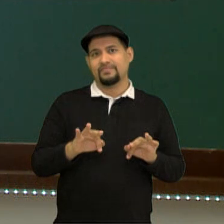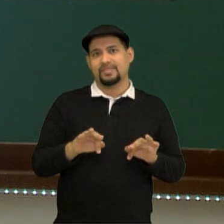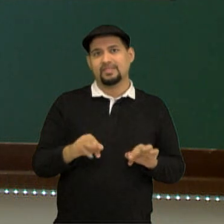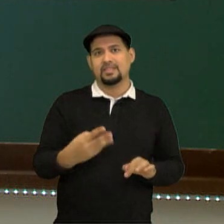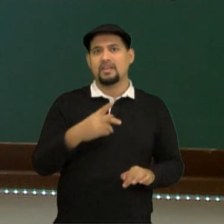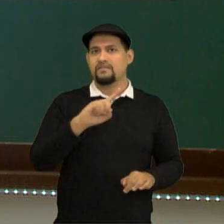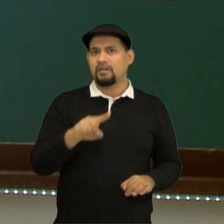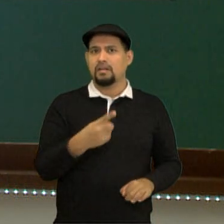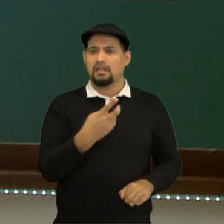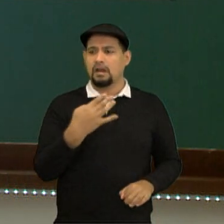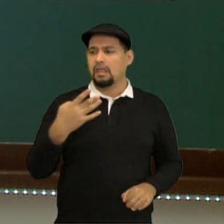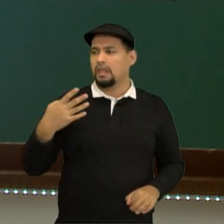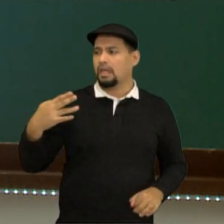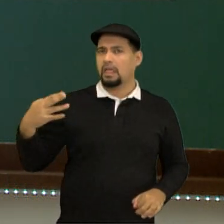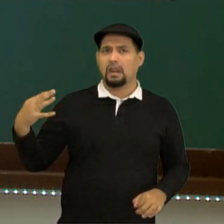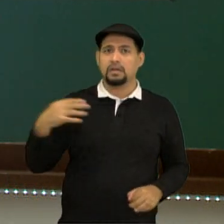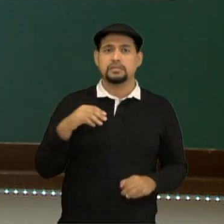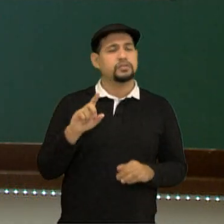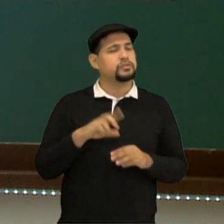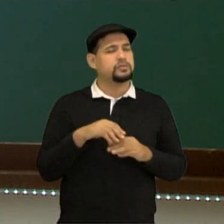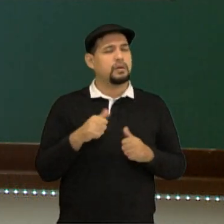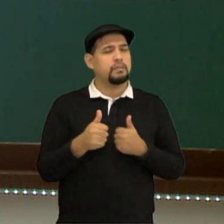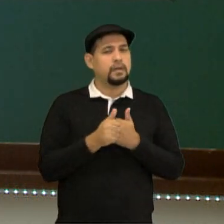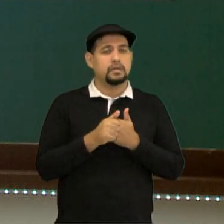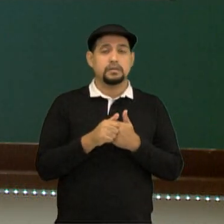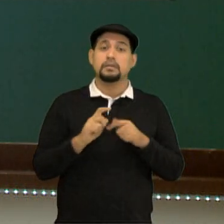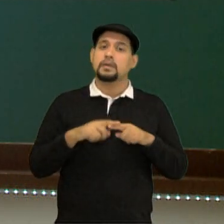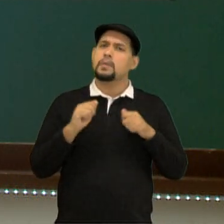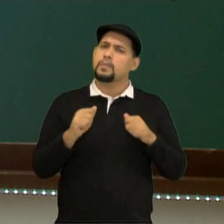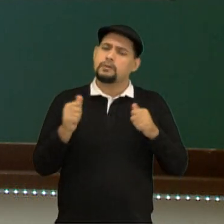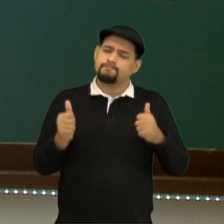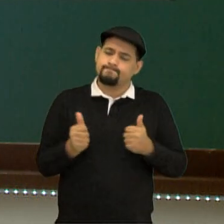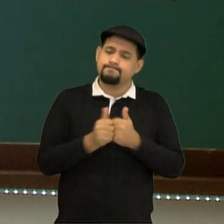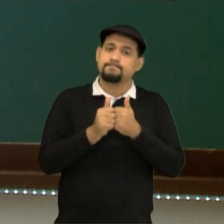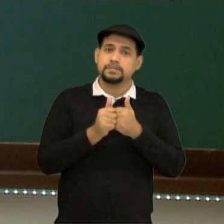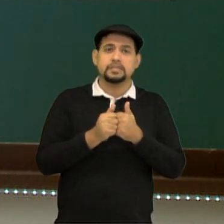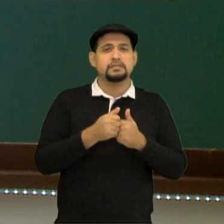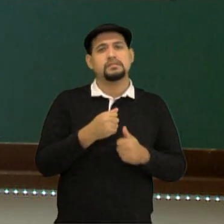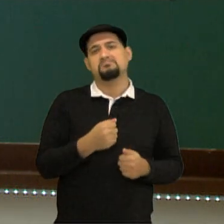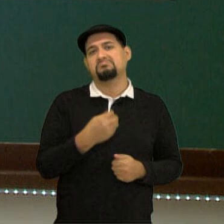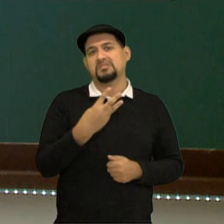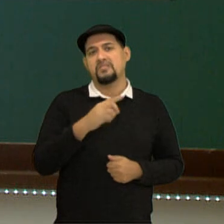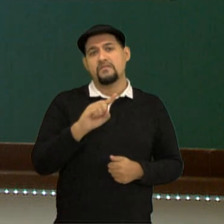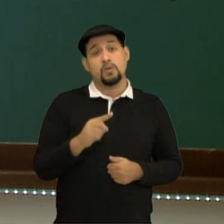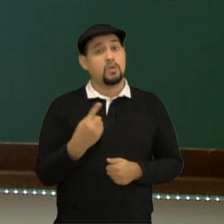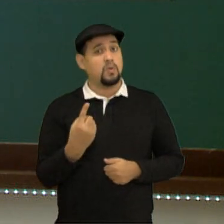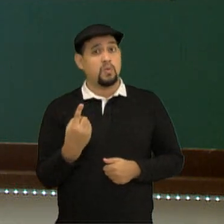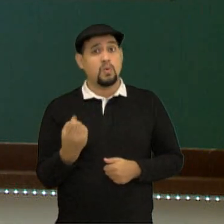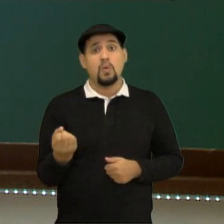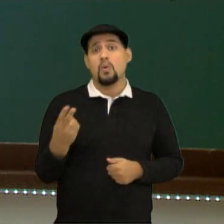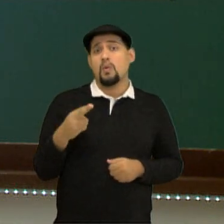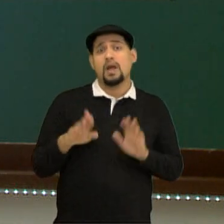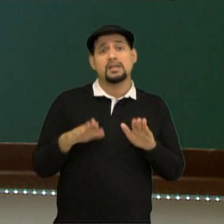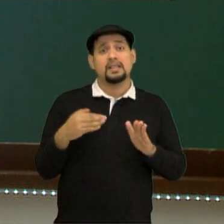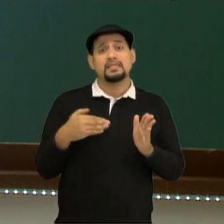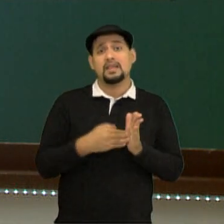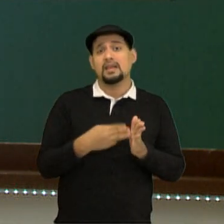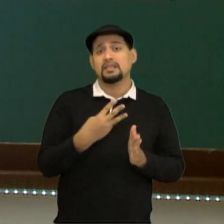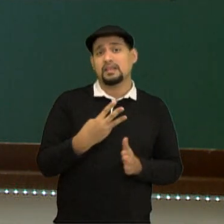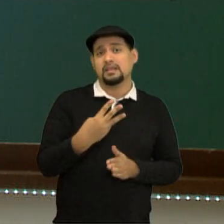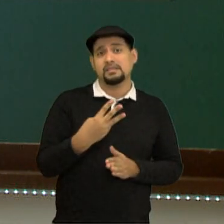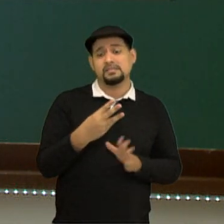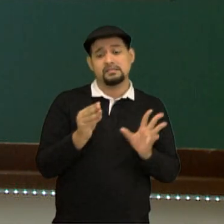casas decimais. A gente já está aproximando, mas às vezes pode aproximar ainda mais para 3,1 ou em alguns casos até para 3